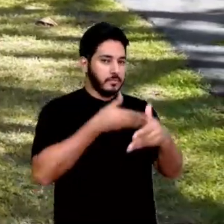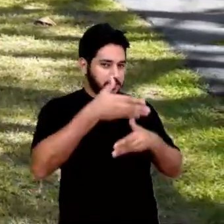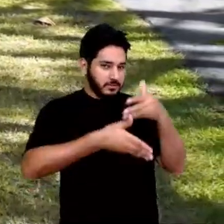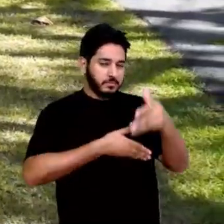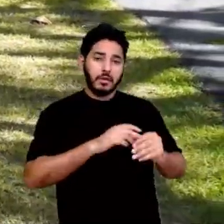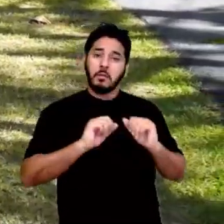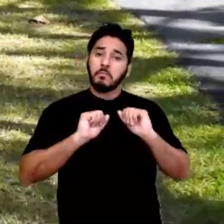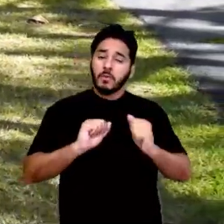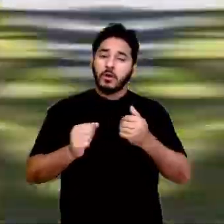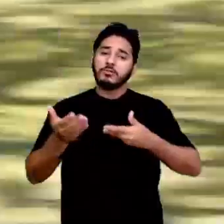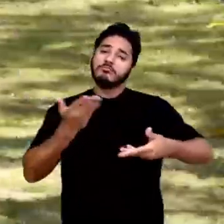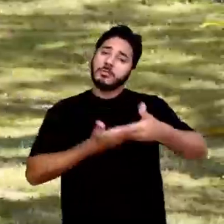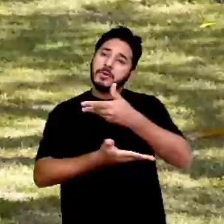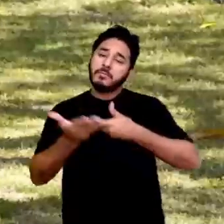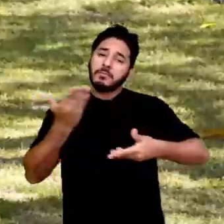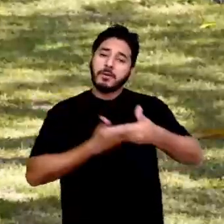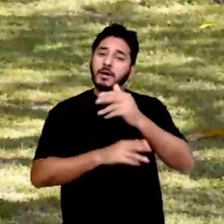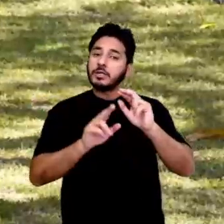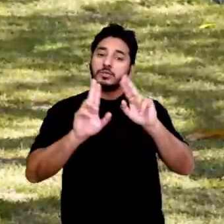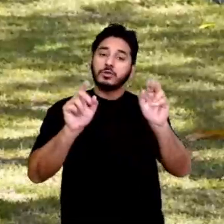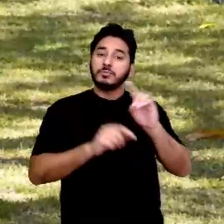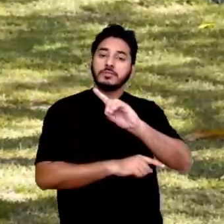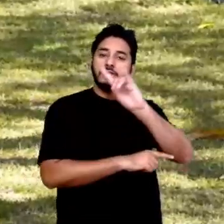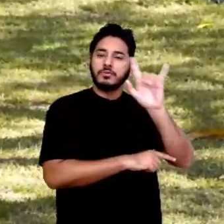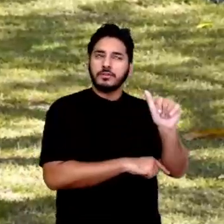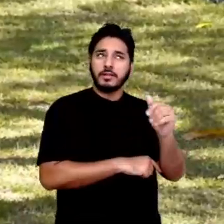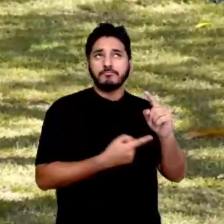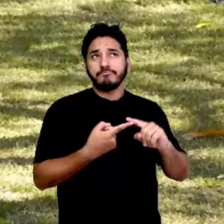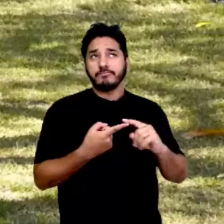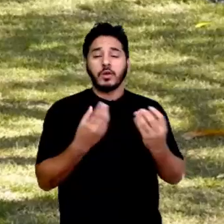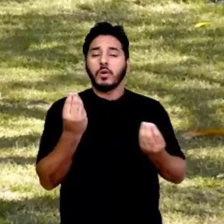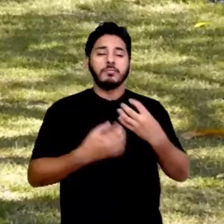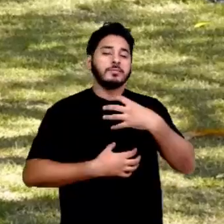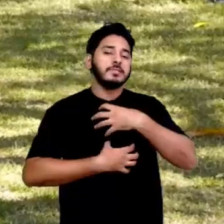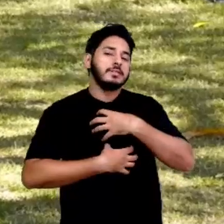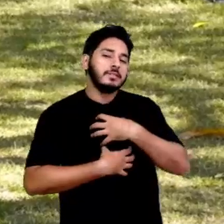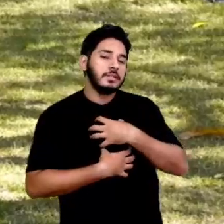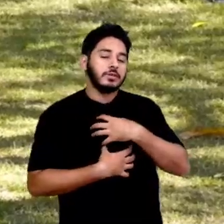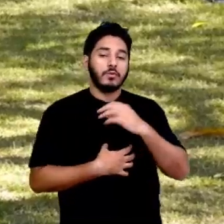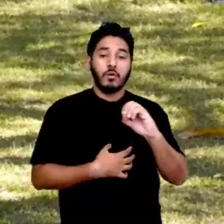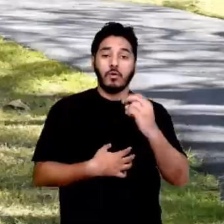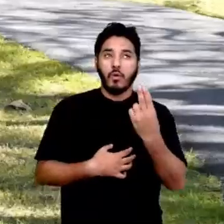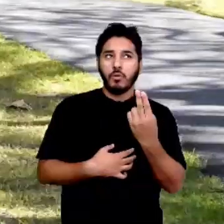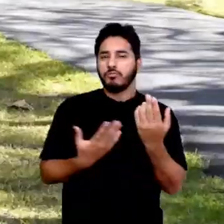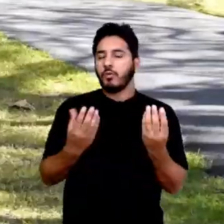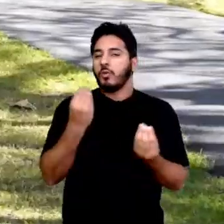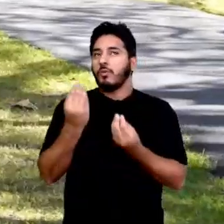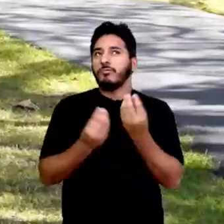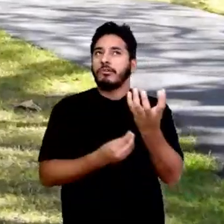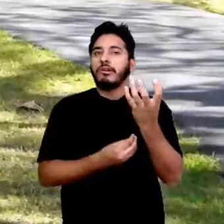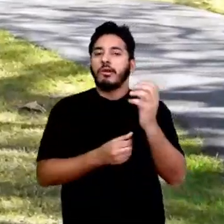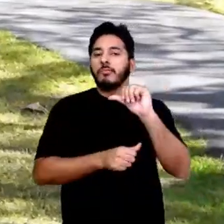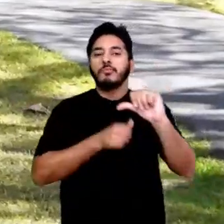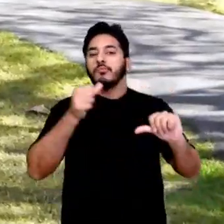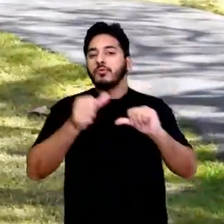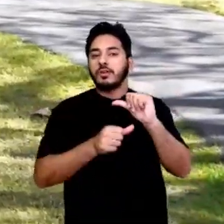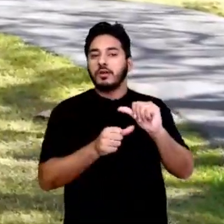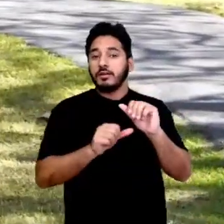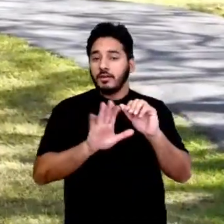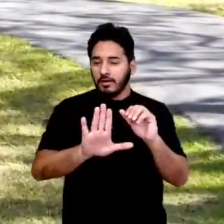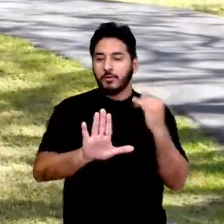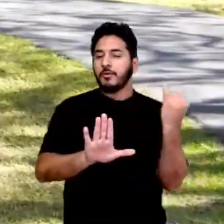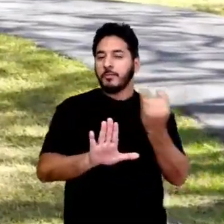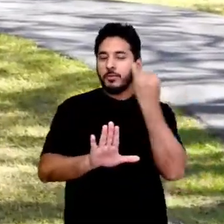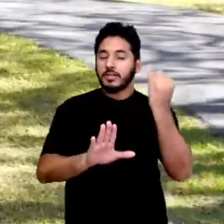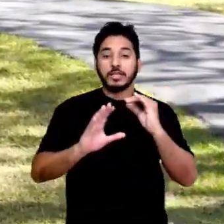algo sobre o seu dia, como se sentiram ou algo que gostariam de mudar. O importante é que